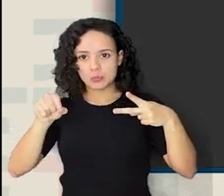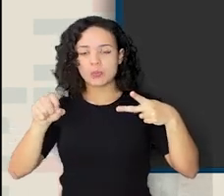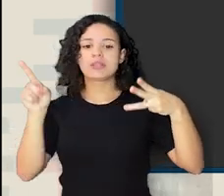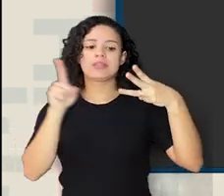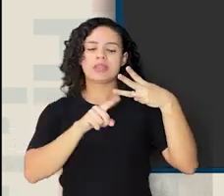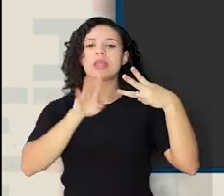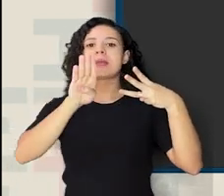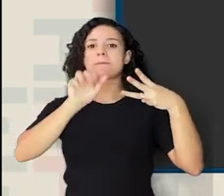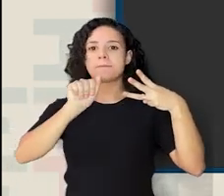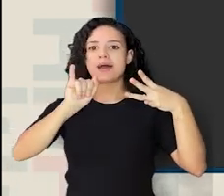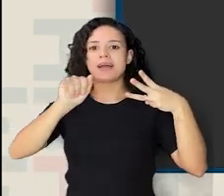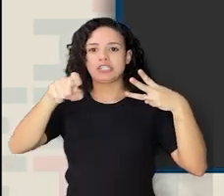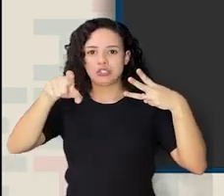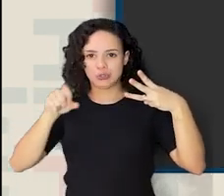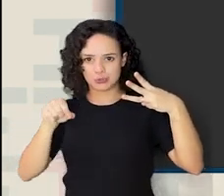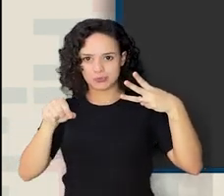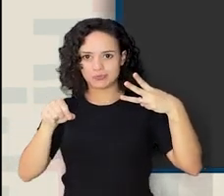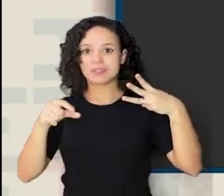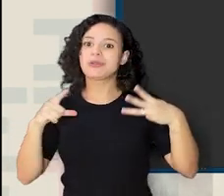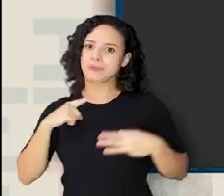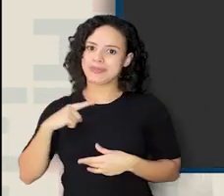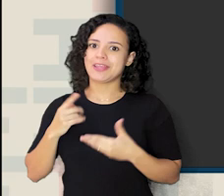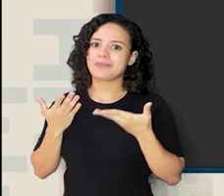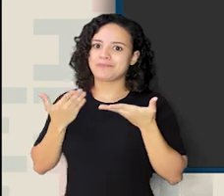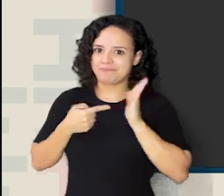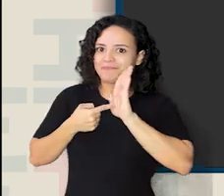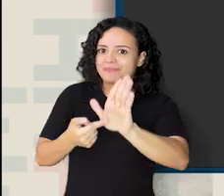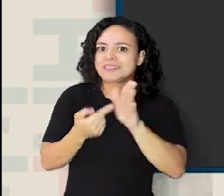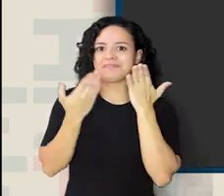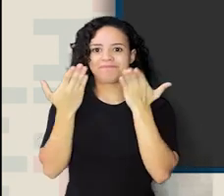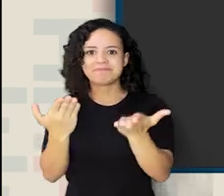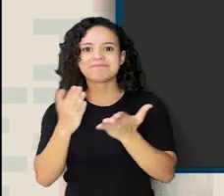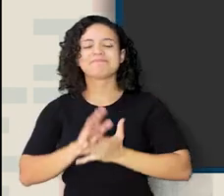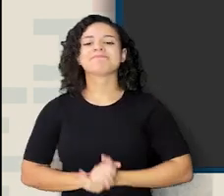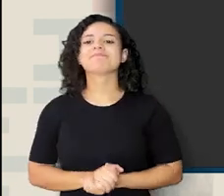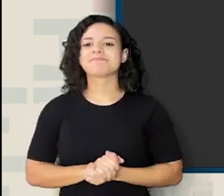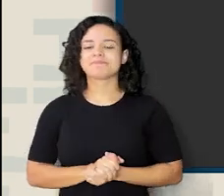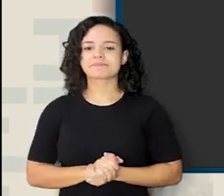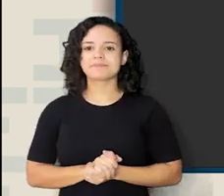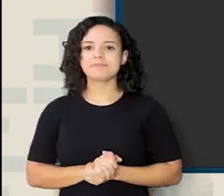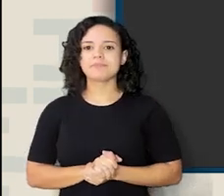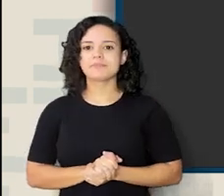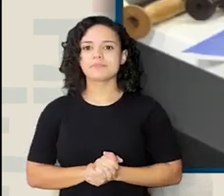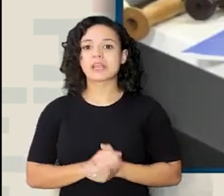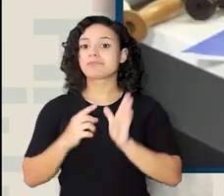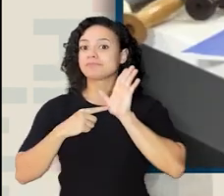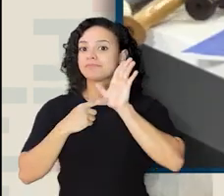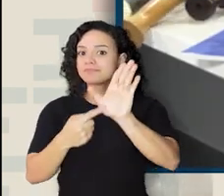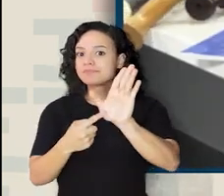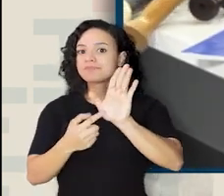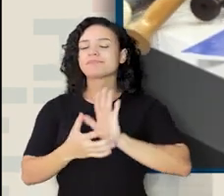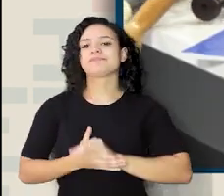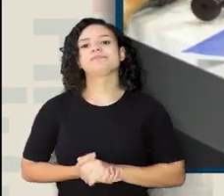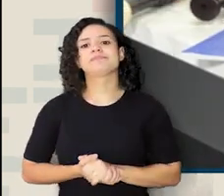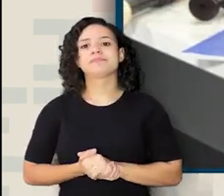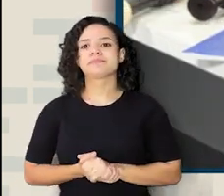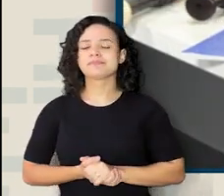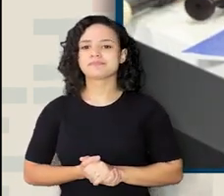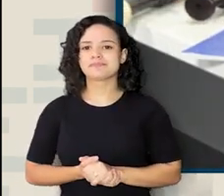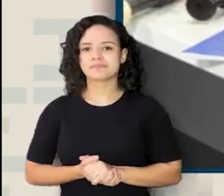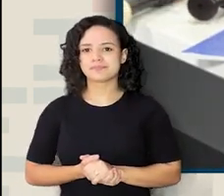E aí nós chegamos na flauta baixo, que é o que eu disponho aqui para mostrar para vocês. Vou mostrar.